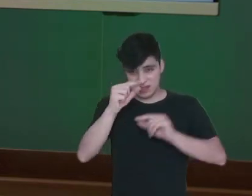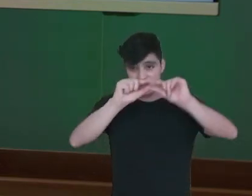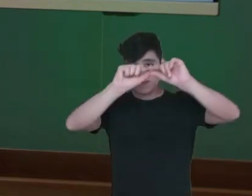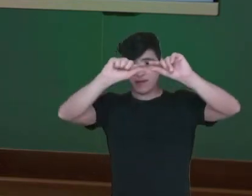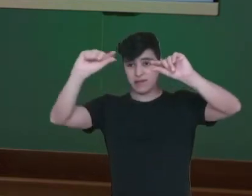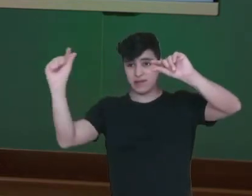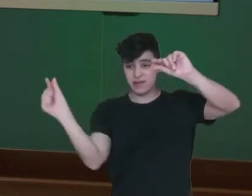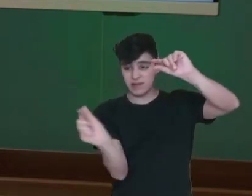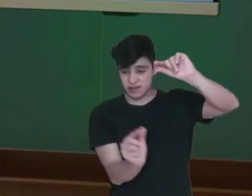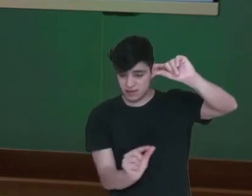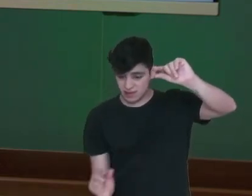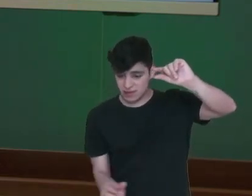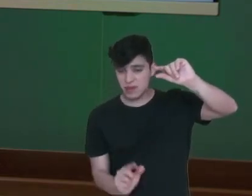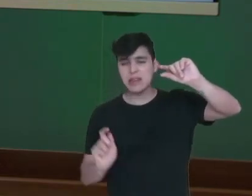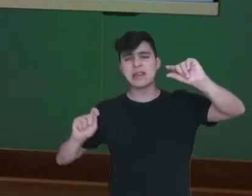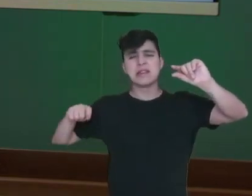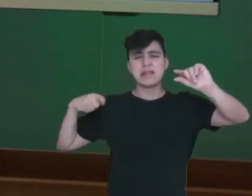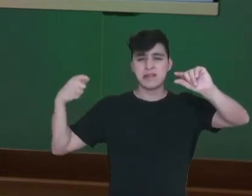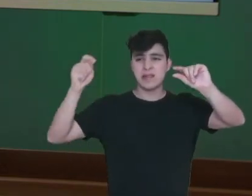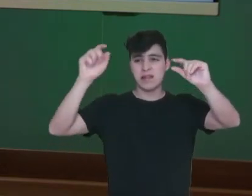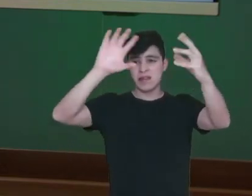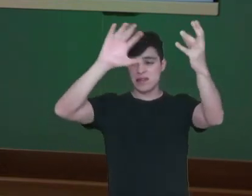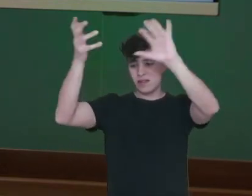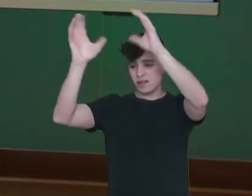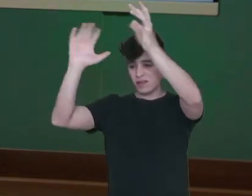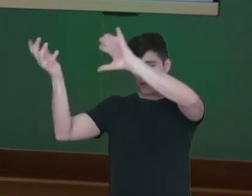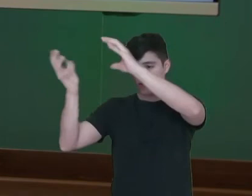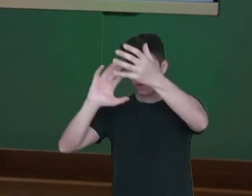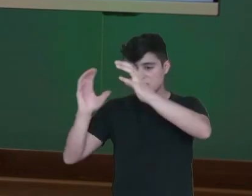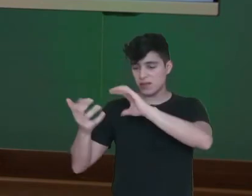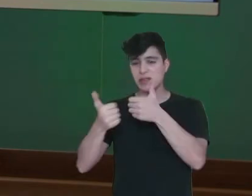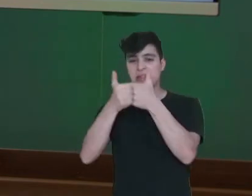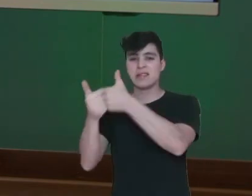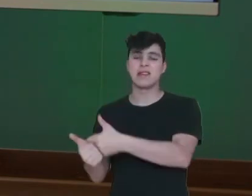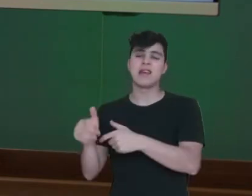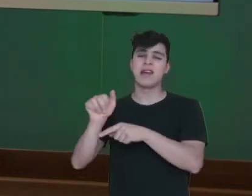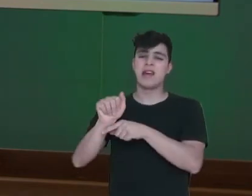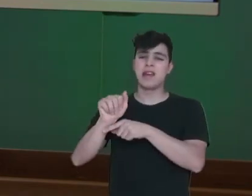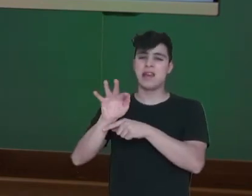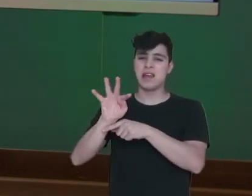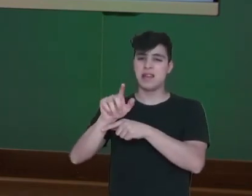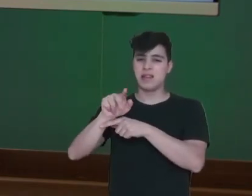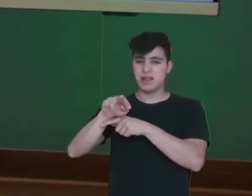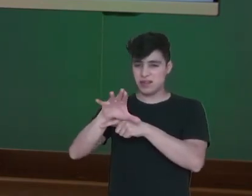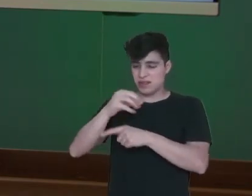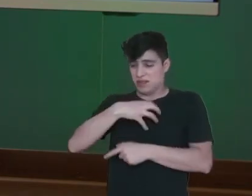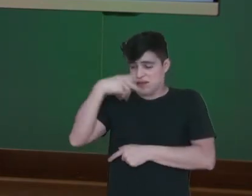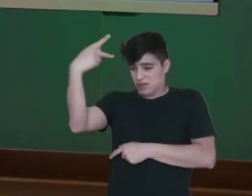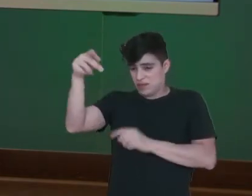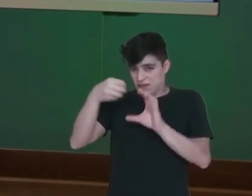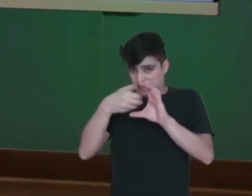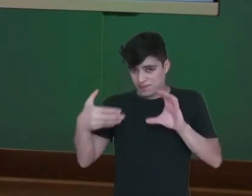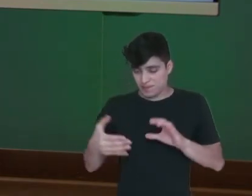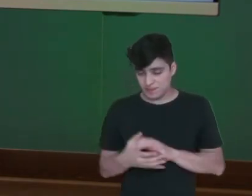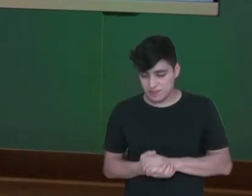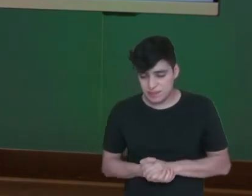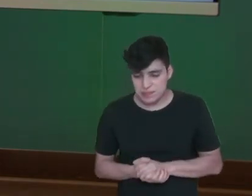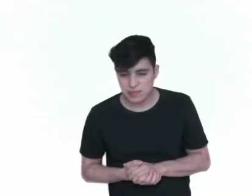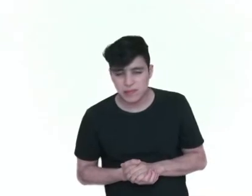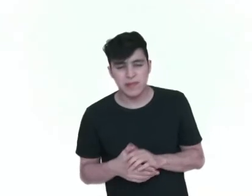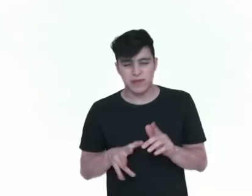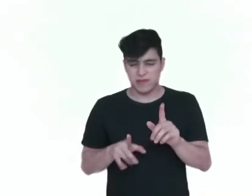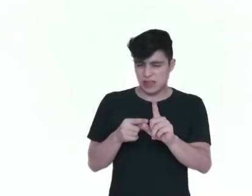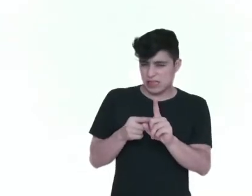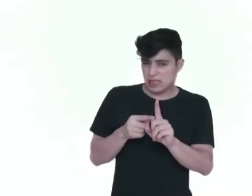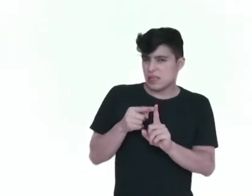do Brasil é de clima tropical atlântico. O que nós vamos ter de características ali? Temperaturas elevadas, por volta